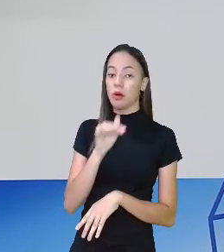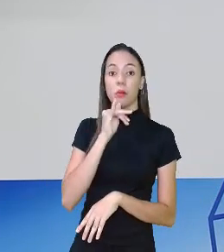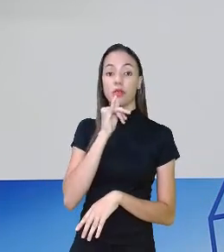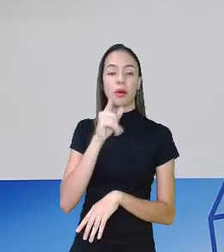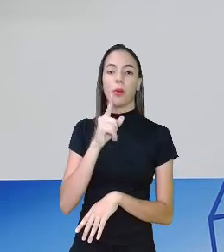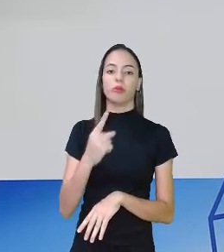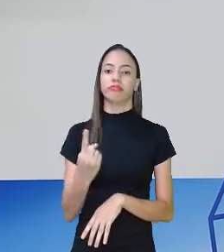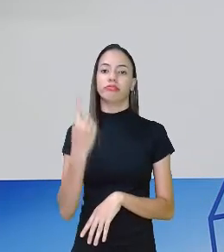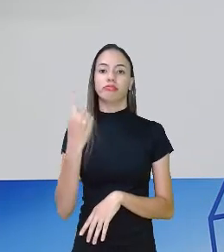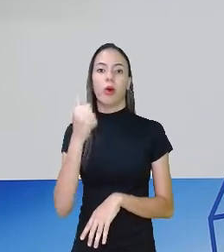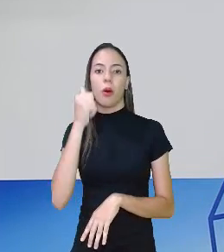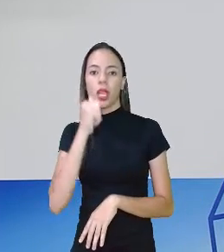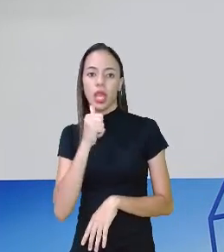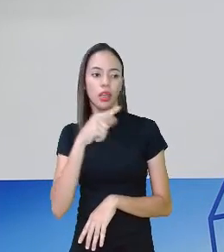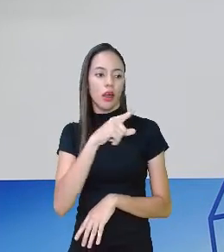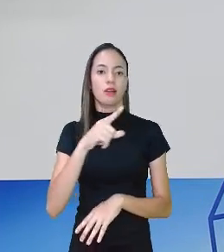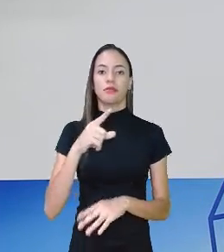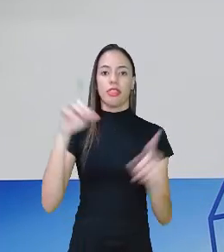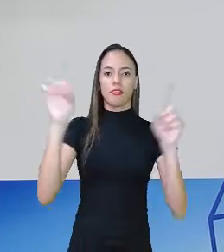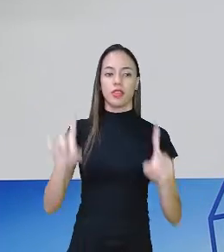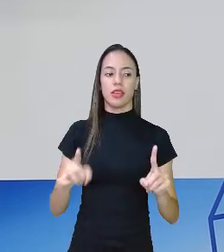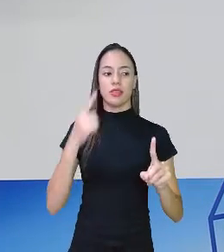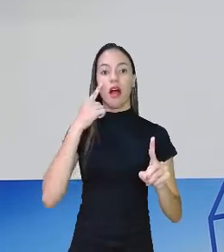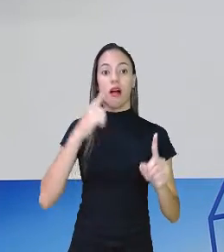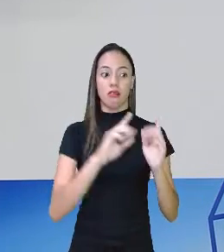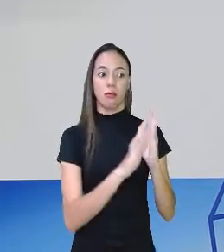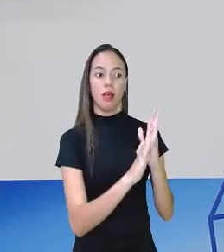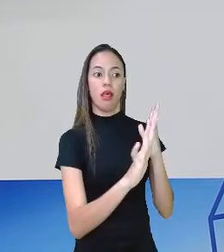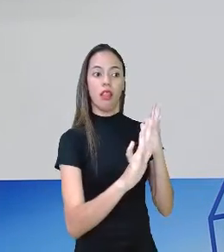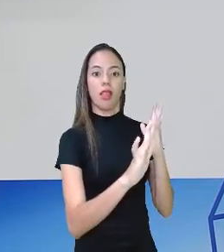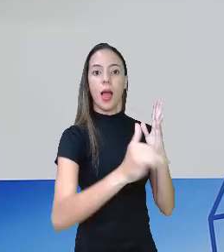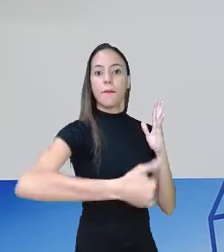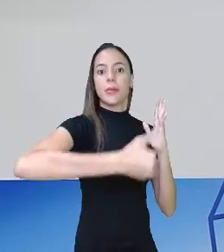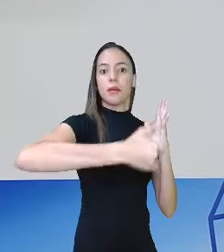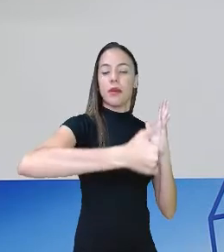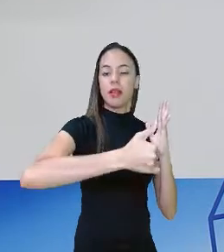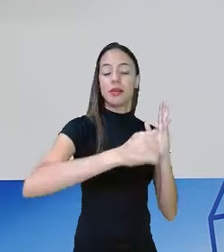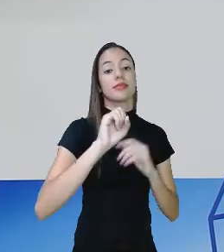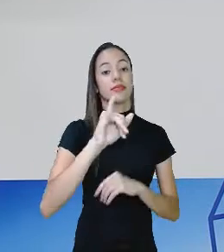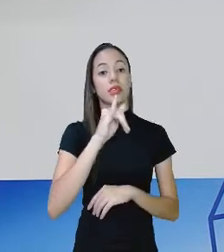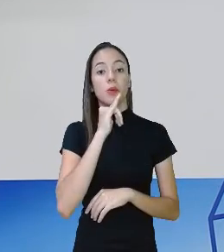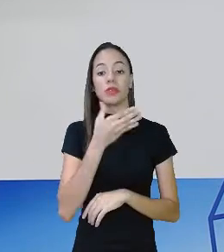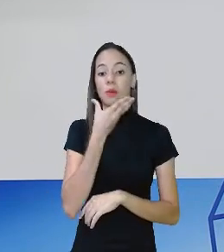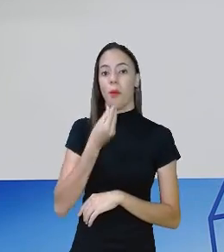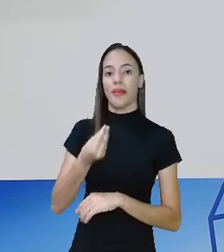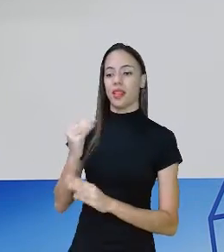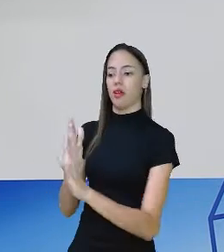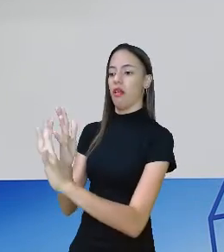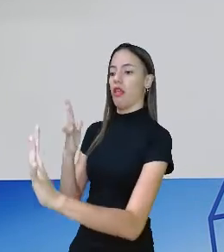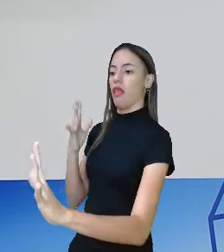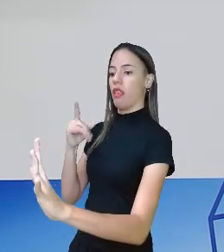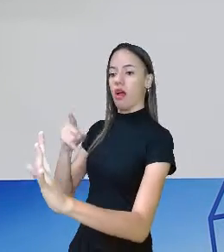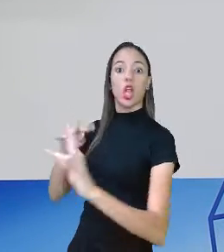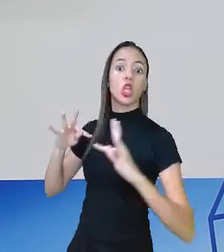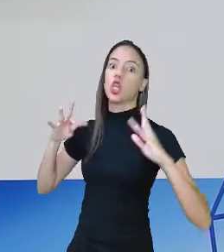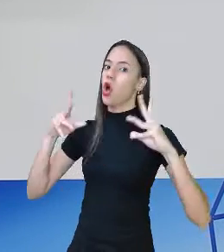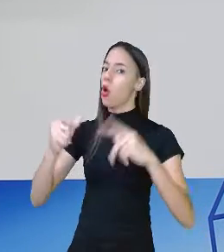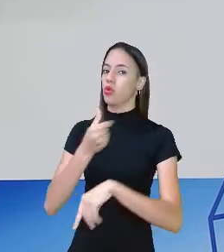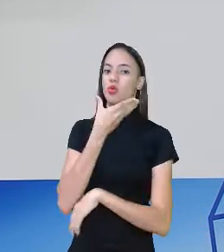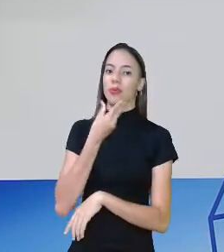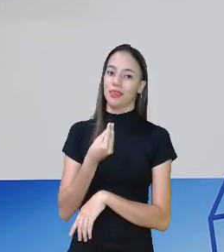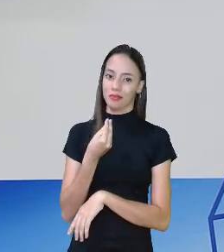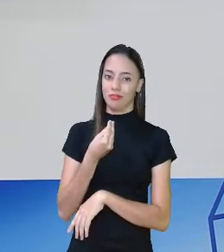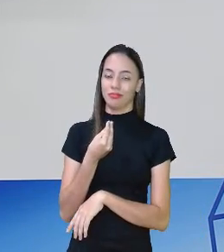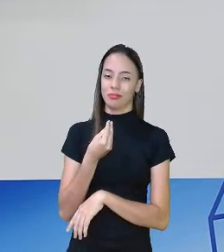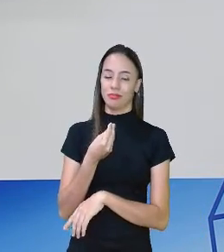uma menina com deficiência, ela vai naquele contexto. Se for todos os meninos, e são todos os meninos. E ele